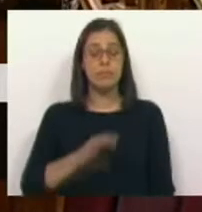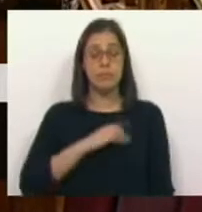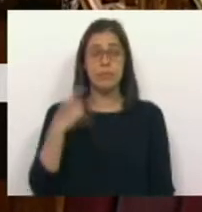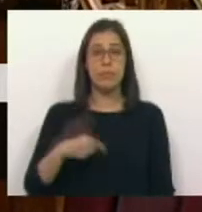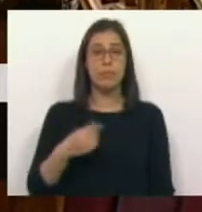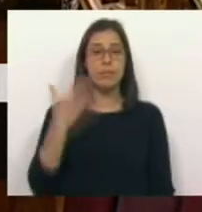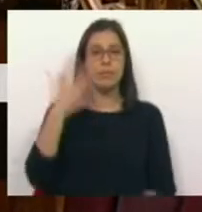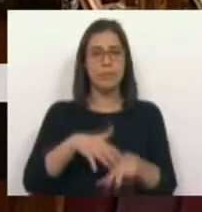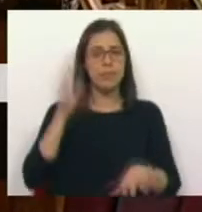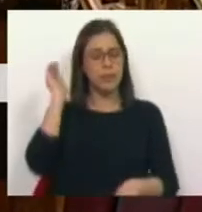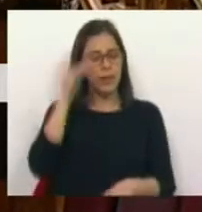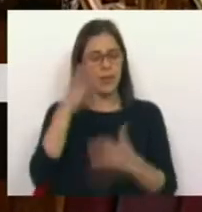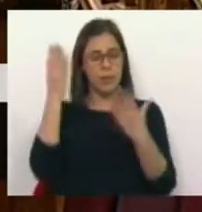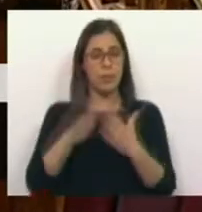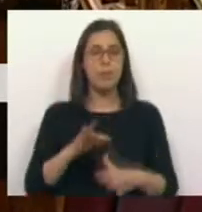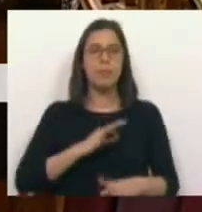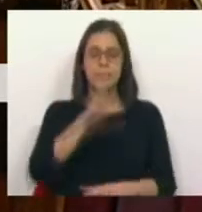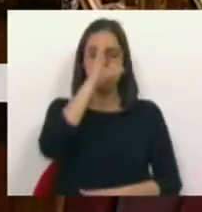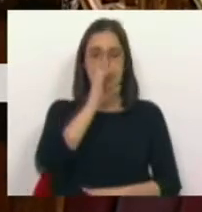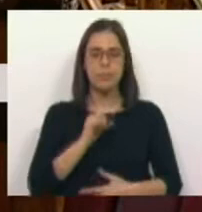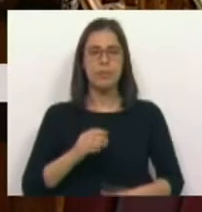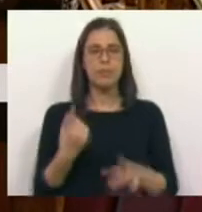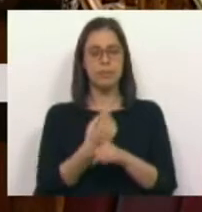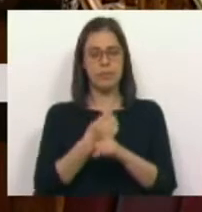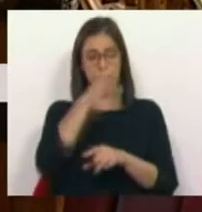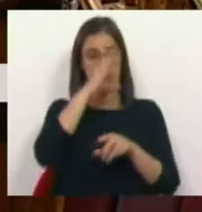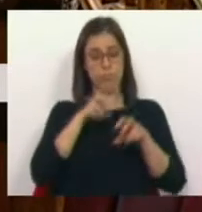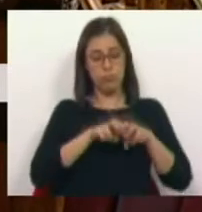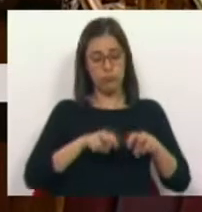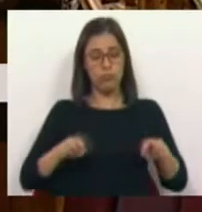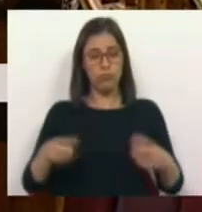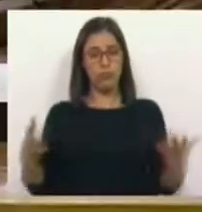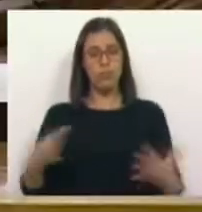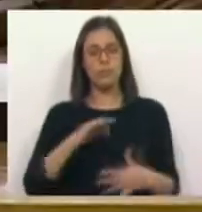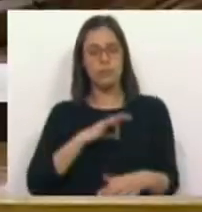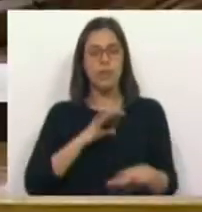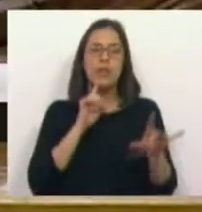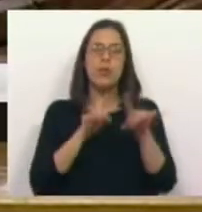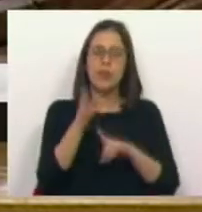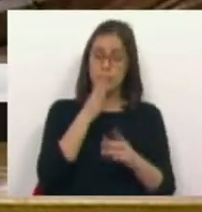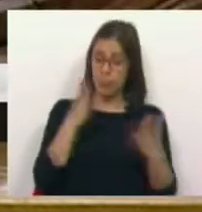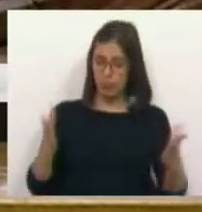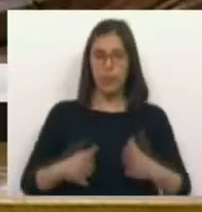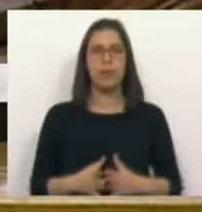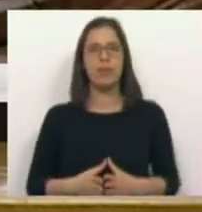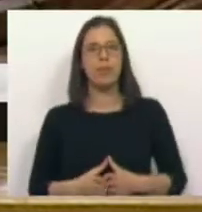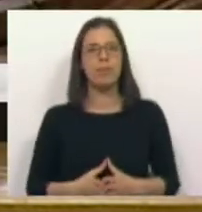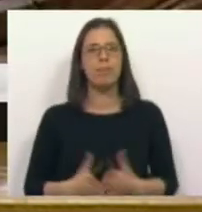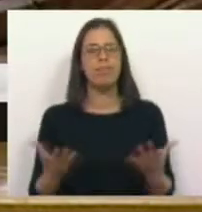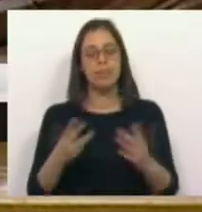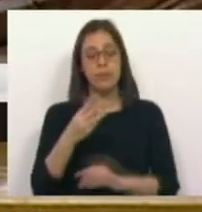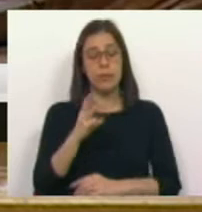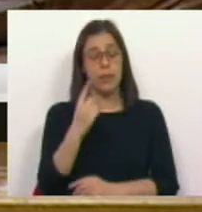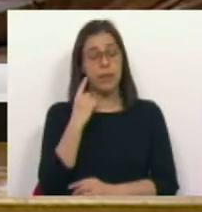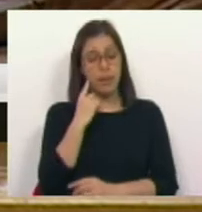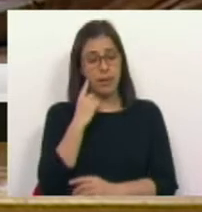Senhor Presidente da Assembleia da República, Senhor Ministro e restantes membros do Governo, senhores e senhoras deputadas. 3